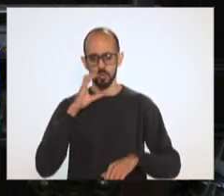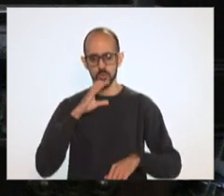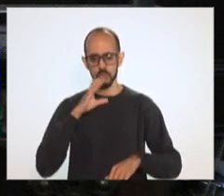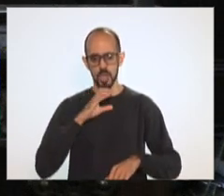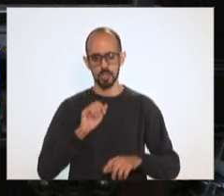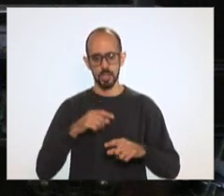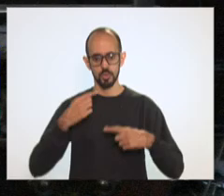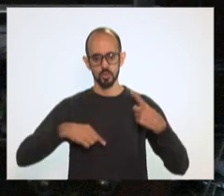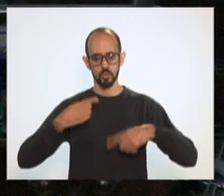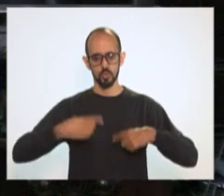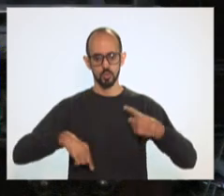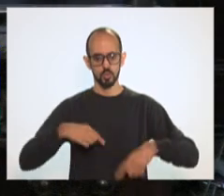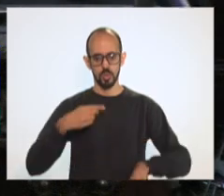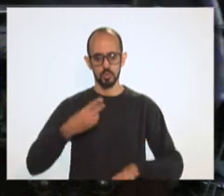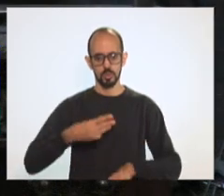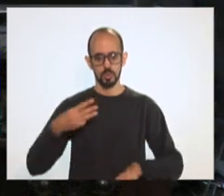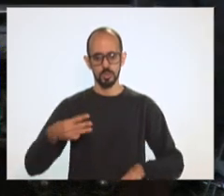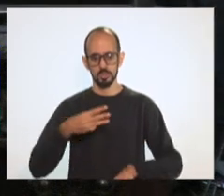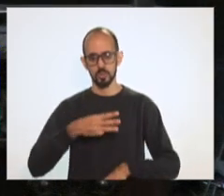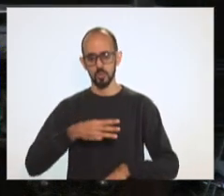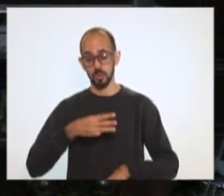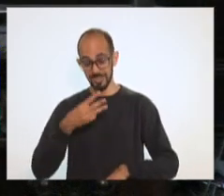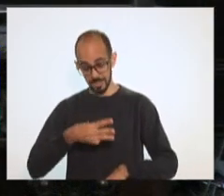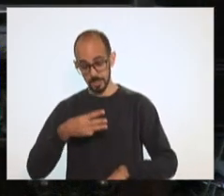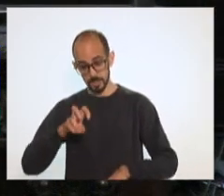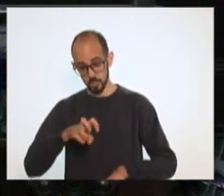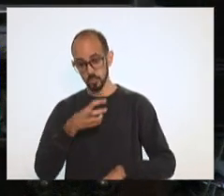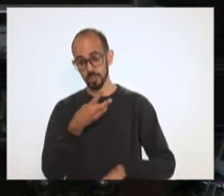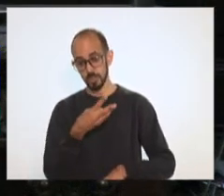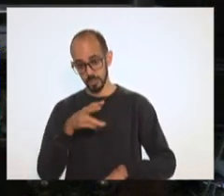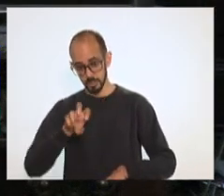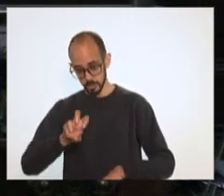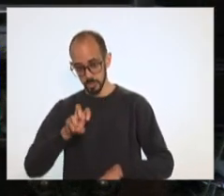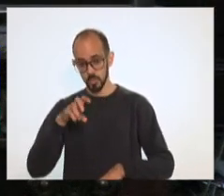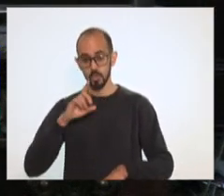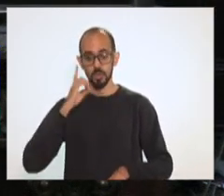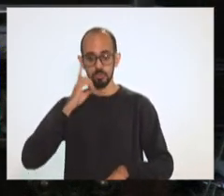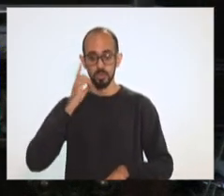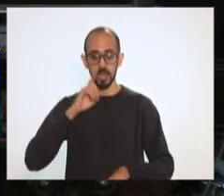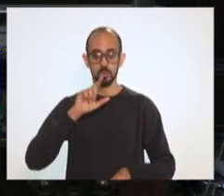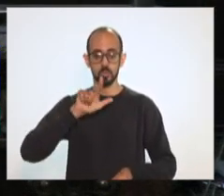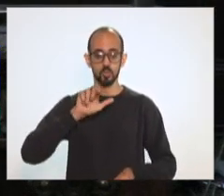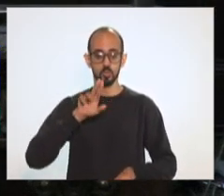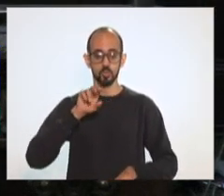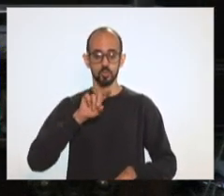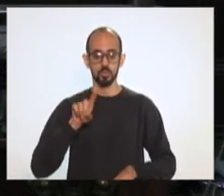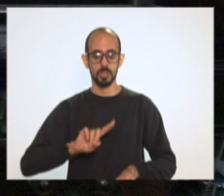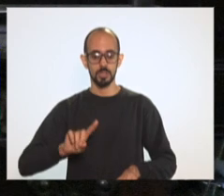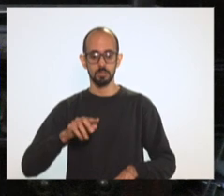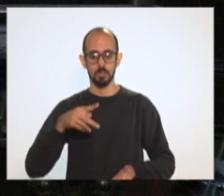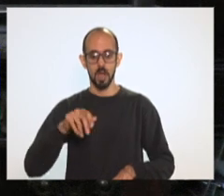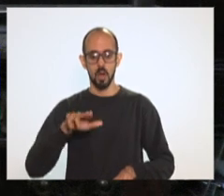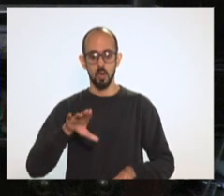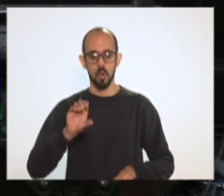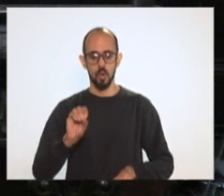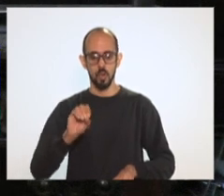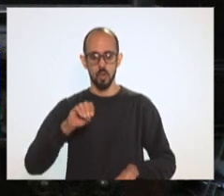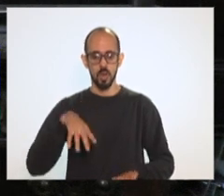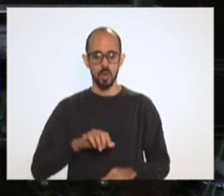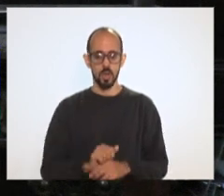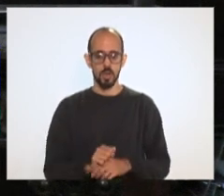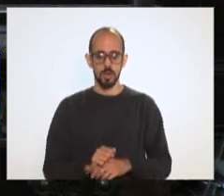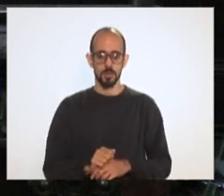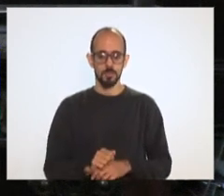única projeto de lei 3535 de 21 de autoria deputada Luiz Paulo que dispõe sobre a criação do museu de arquitetura urbana do catete